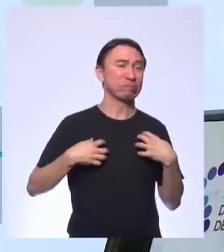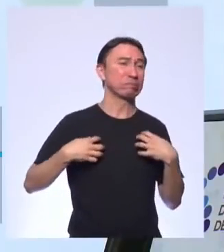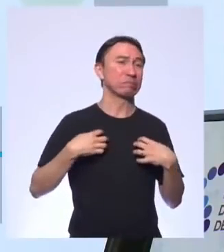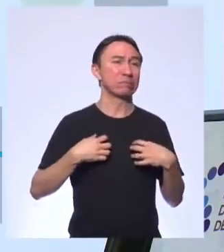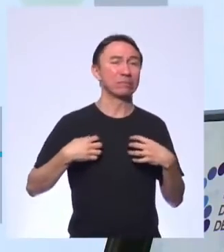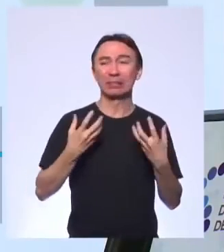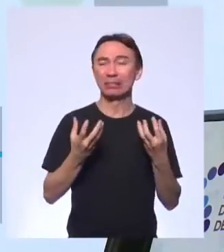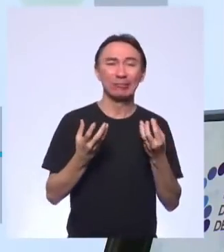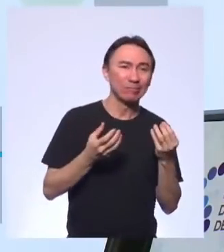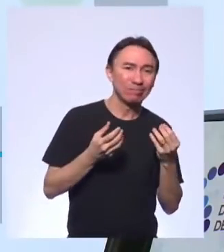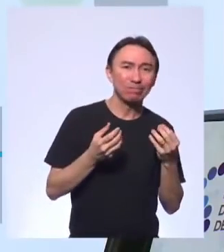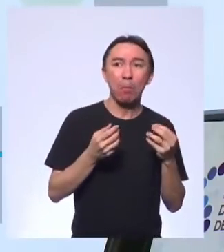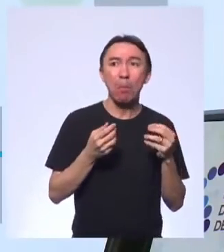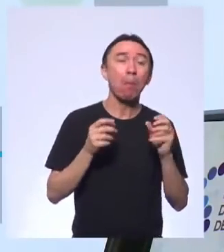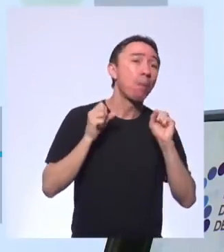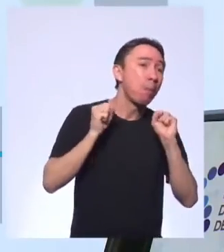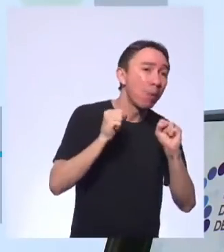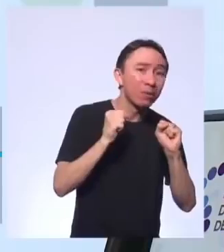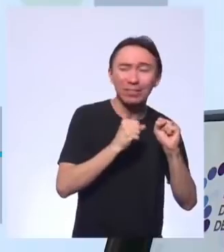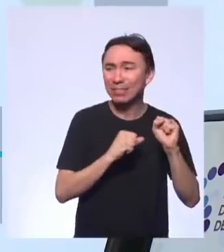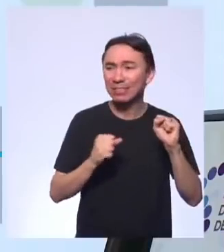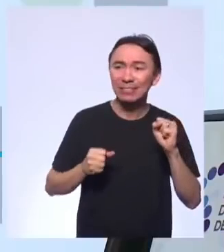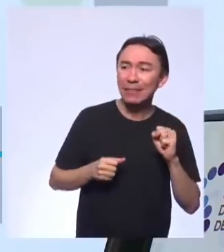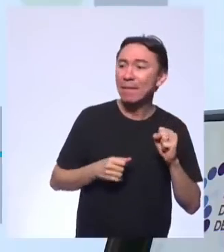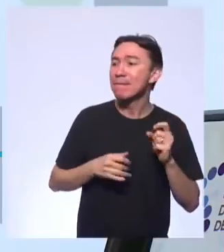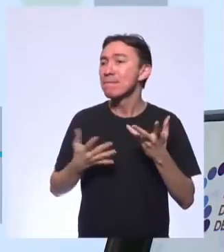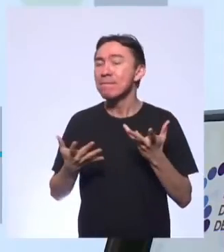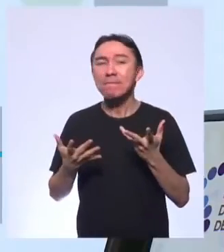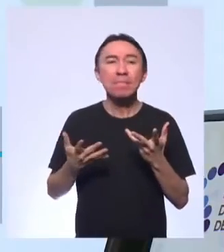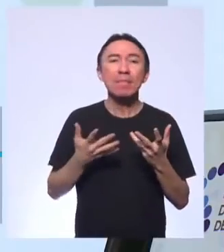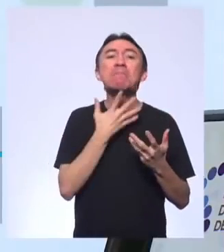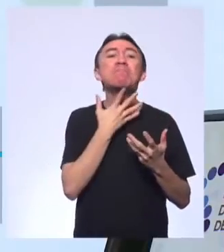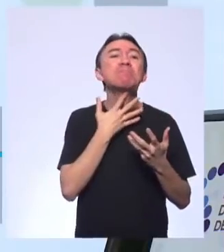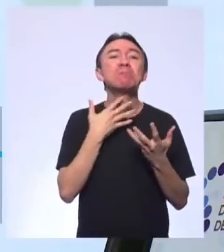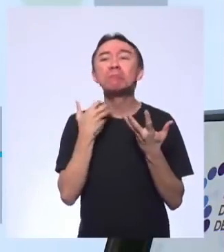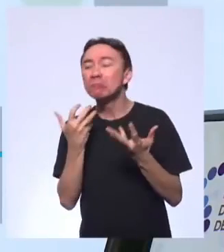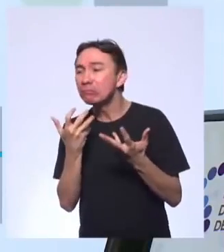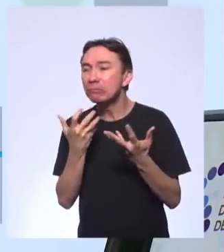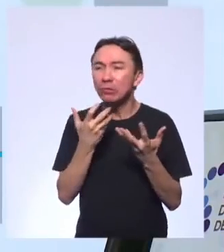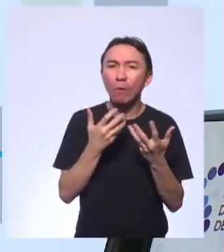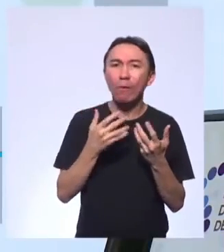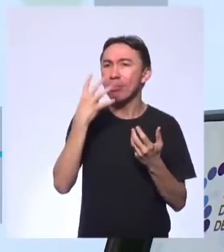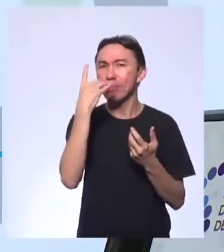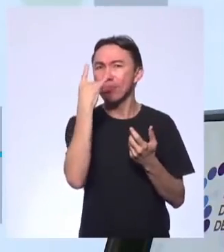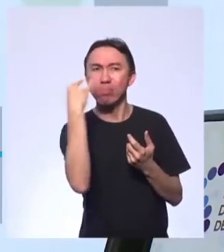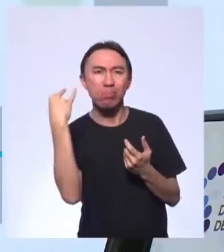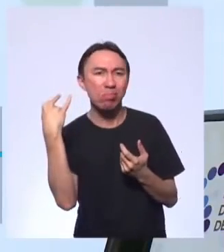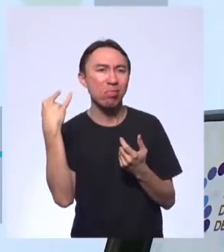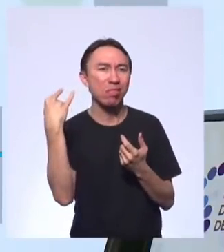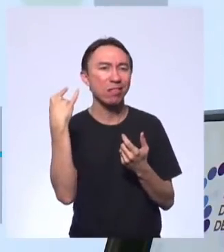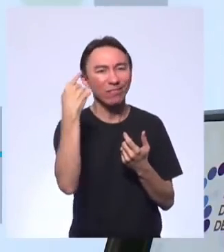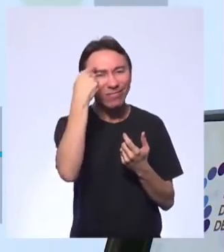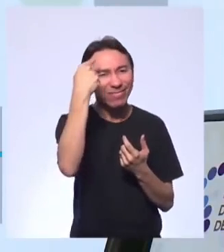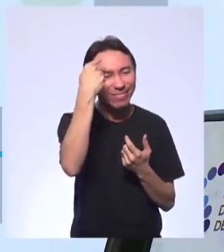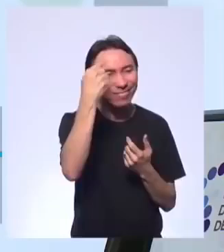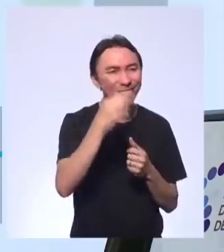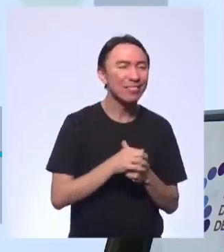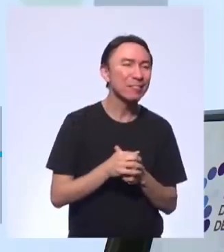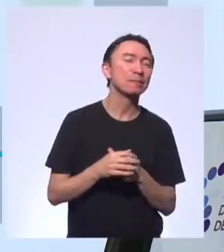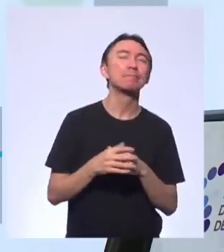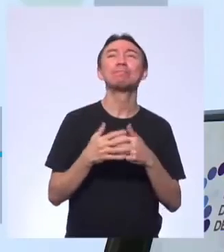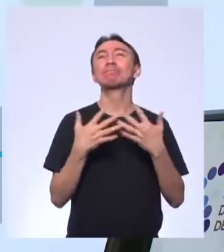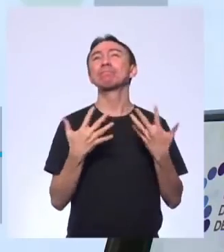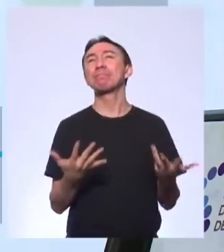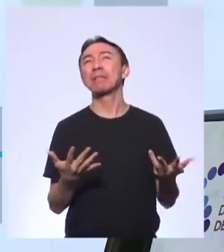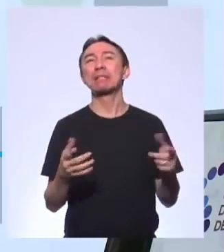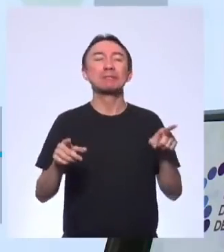tenha maior interesse ou maior acesso àquela situação ali, no caso, o consumo. Daí, em relação quando a gente